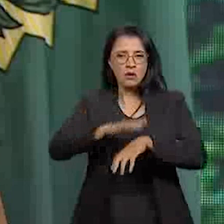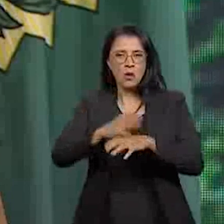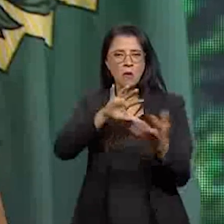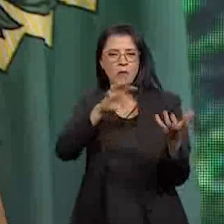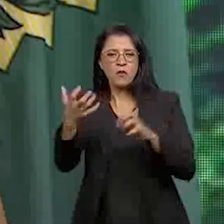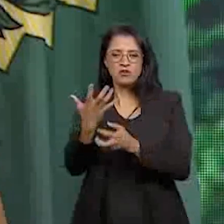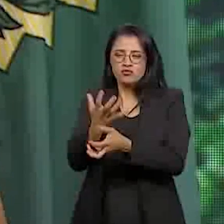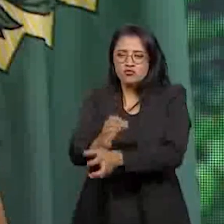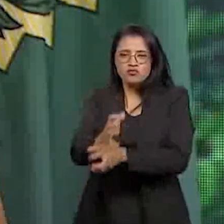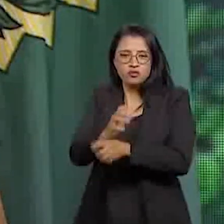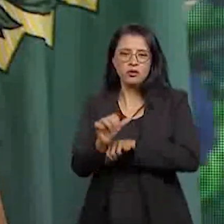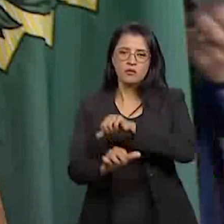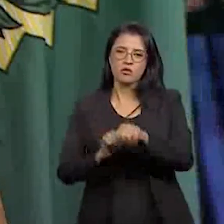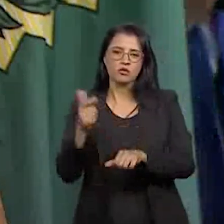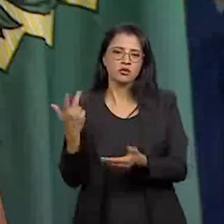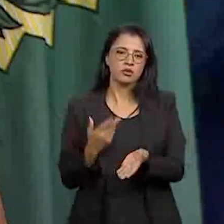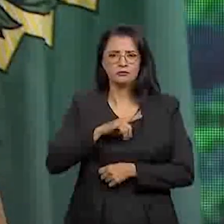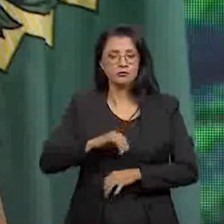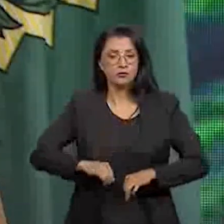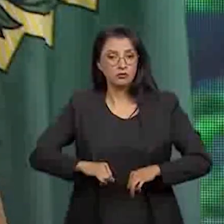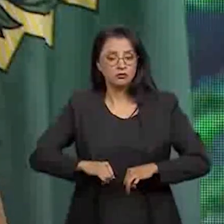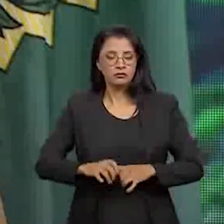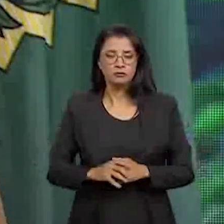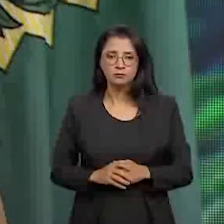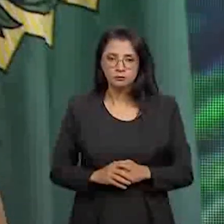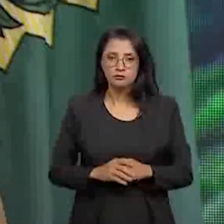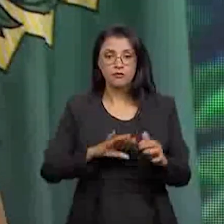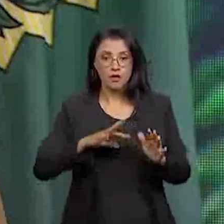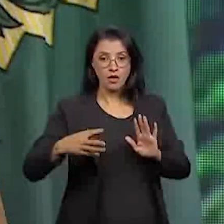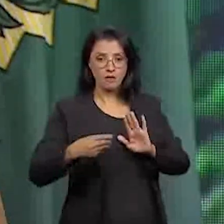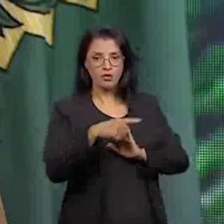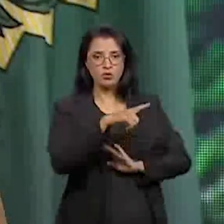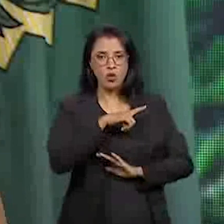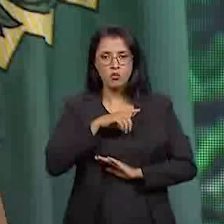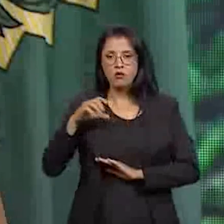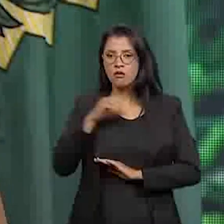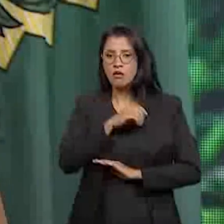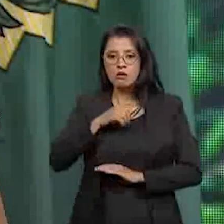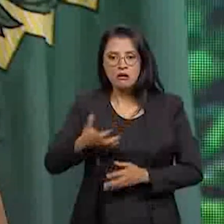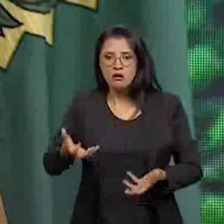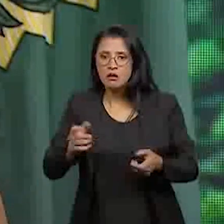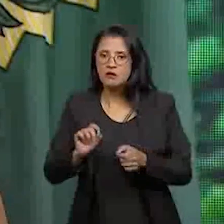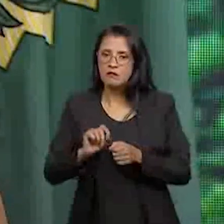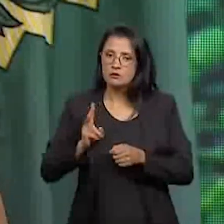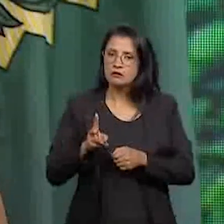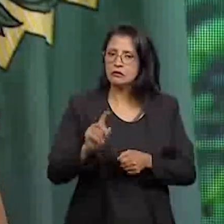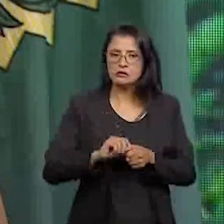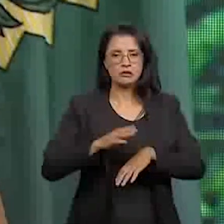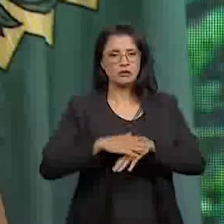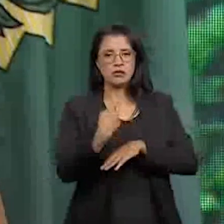que as mudanças climáticas já começaram a trazer. A Amazônia tem pressa de seguir fazendo o que sempre